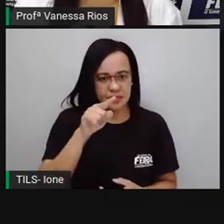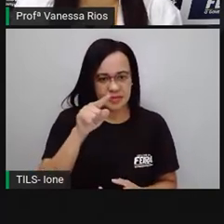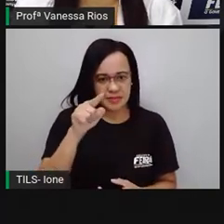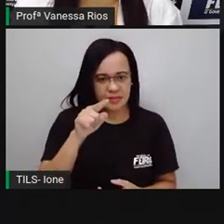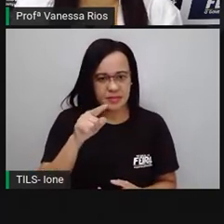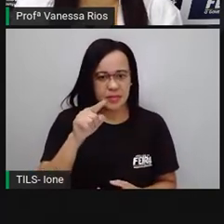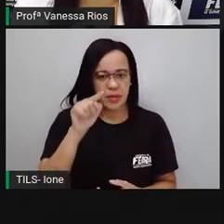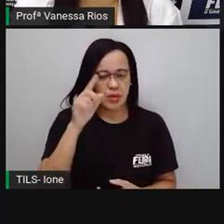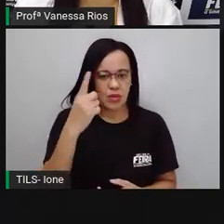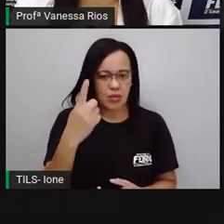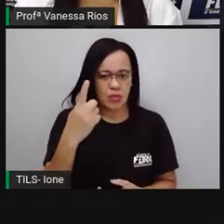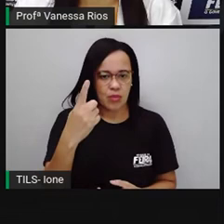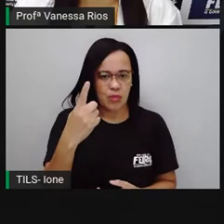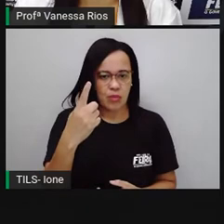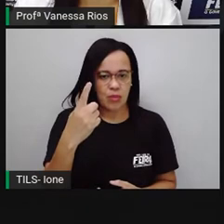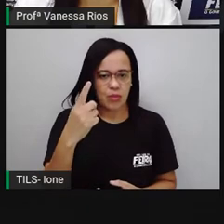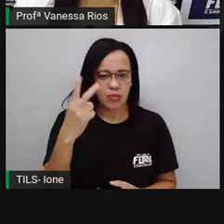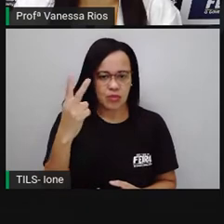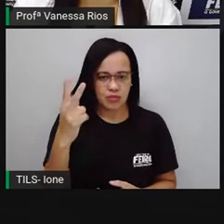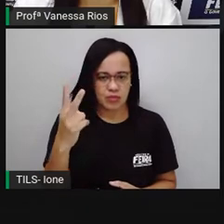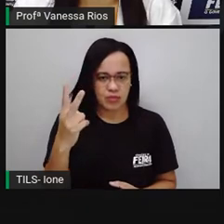assim, ó,